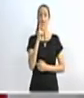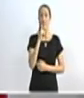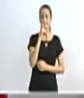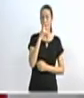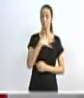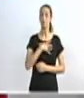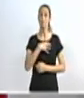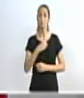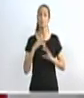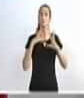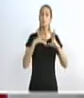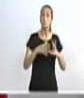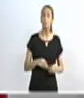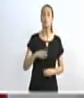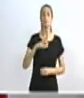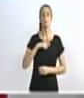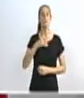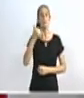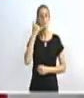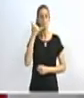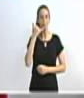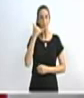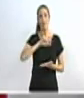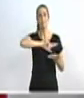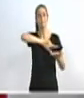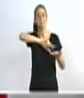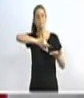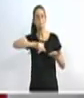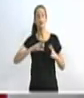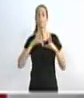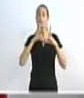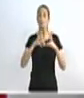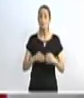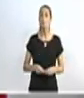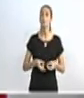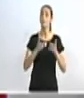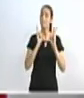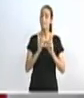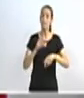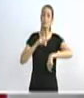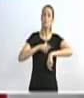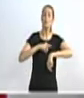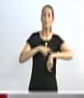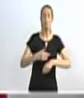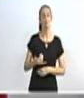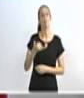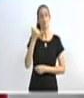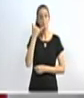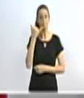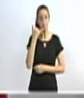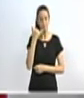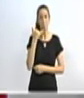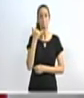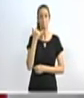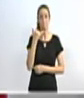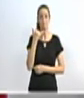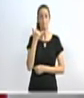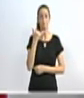e todos têm diversos equipamentos e todos eles interligados na rede de